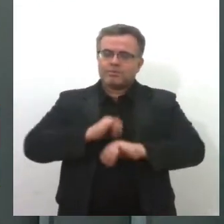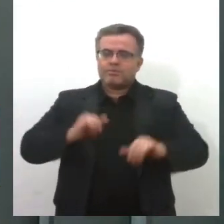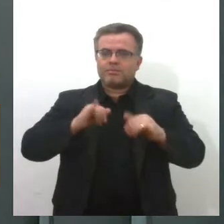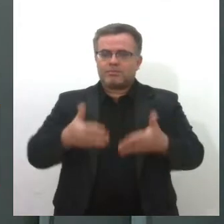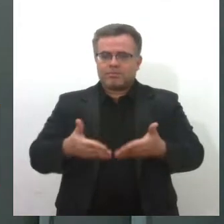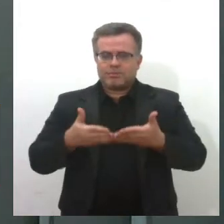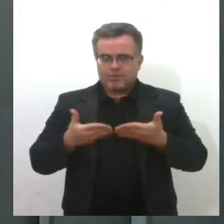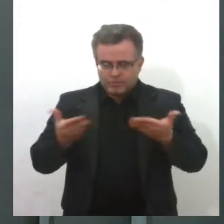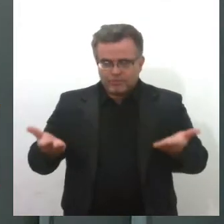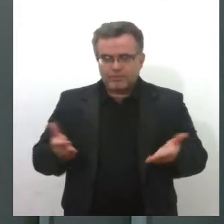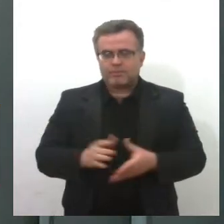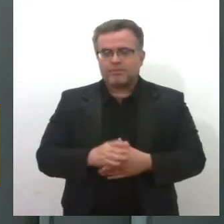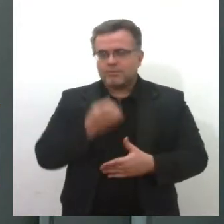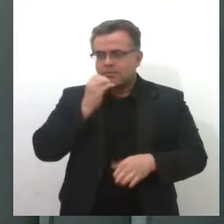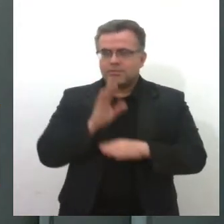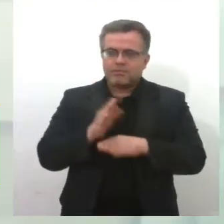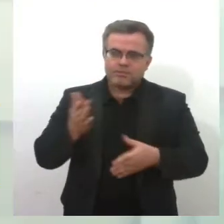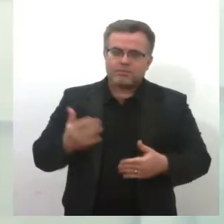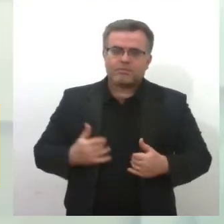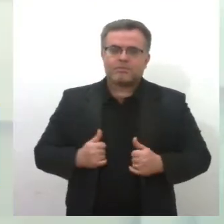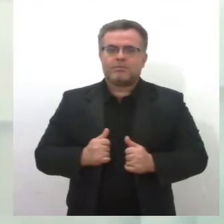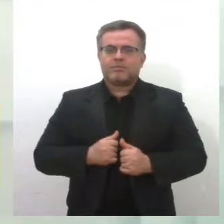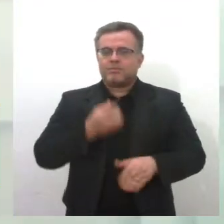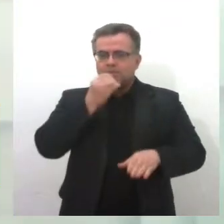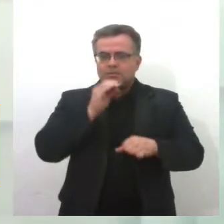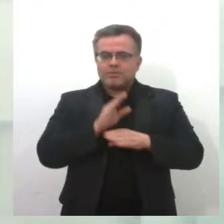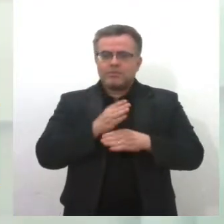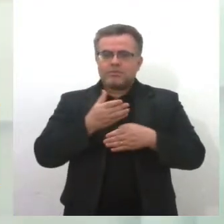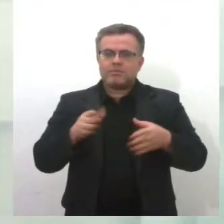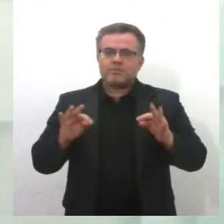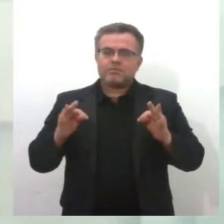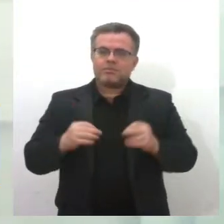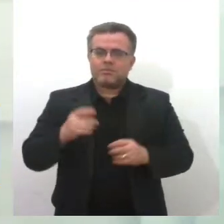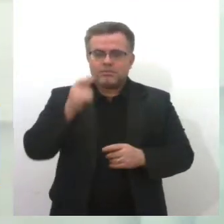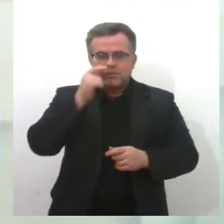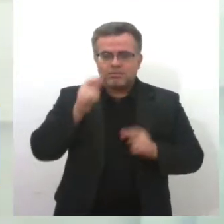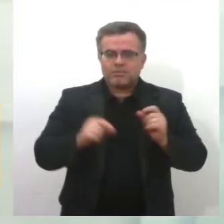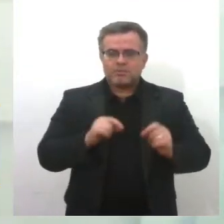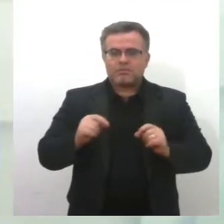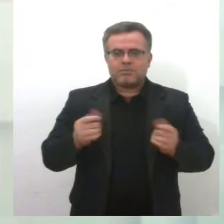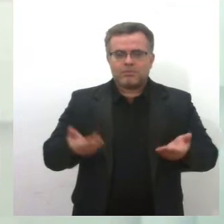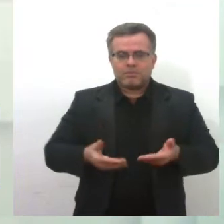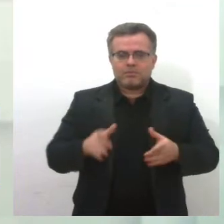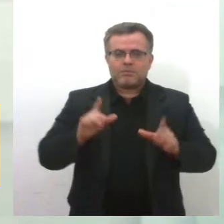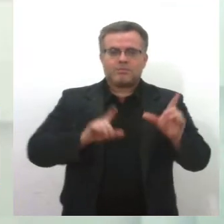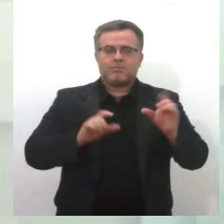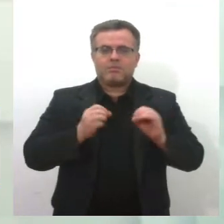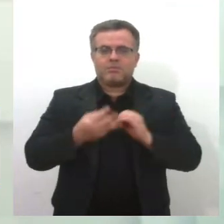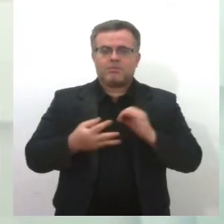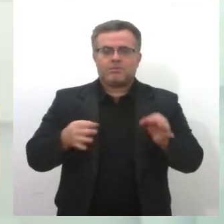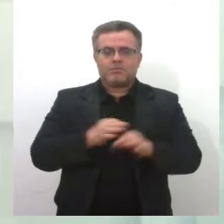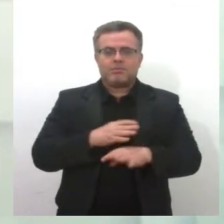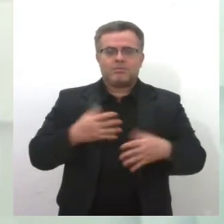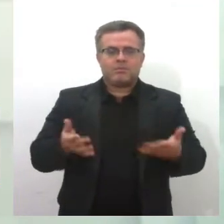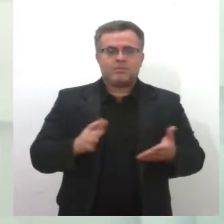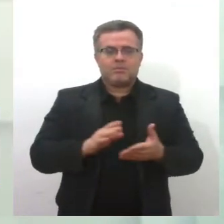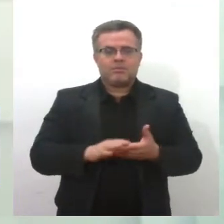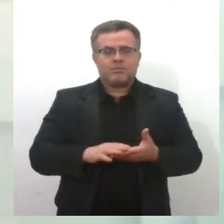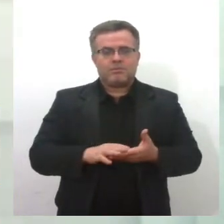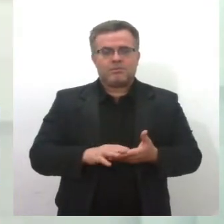Boa tarde. Boa tarde, Tiago. Boa tarde a todos que estão assistindo o Jornal da Alese, segunda edição.